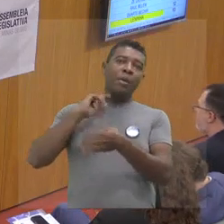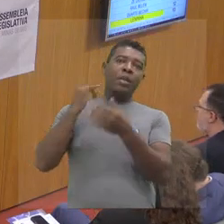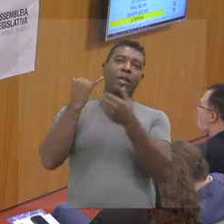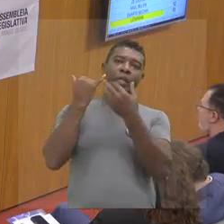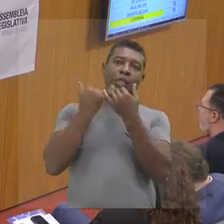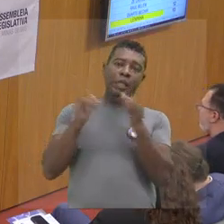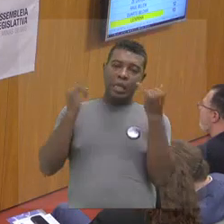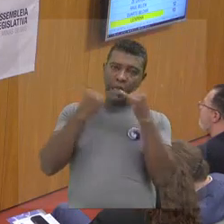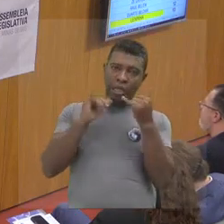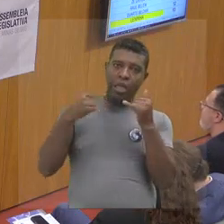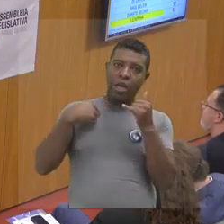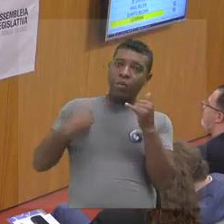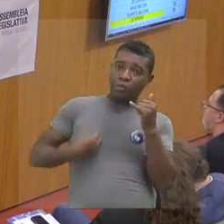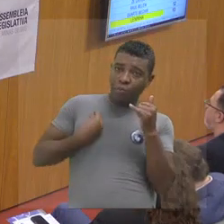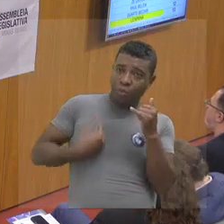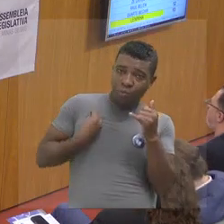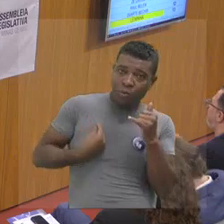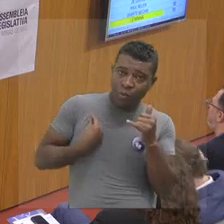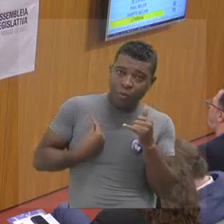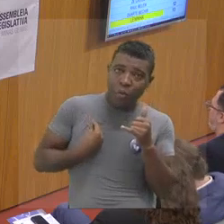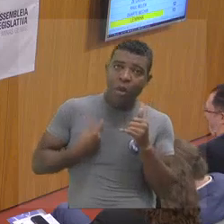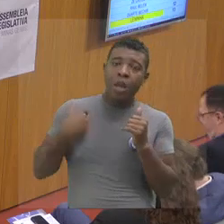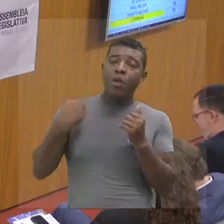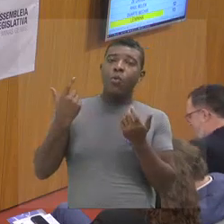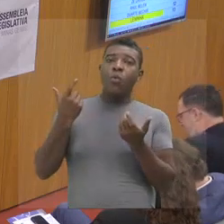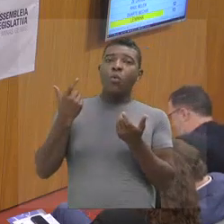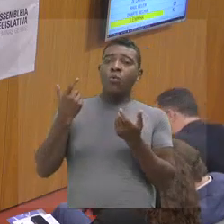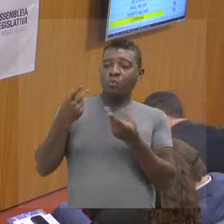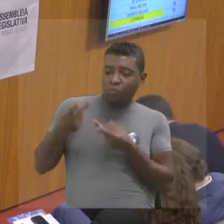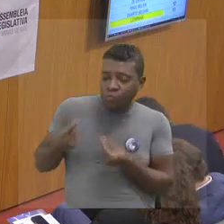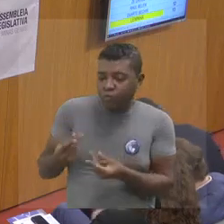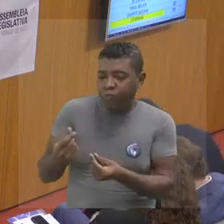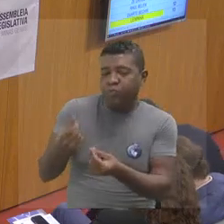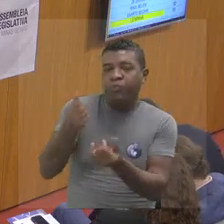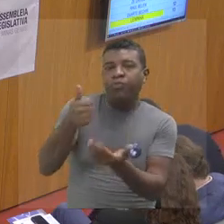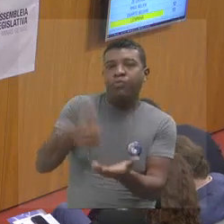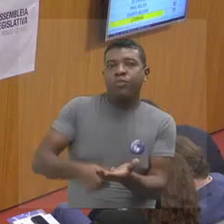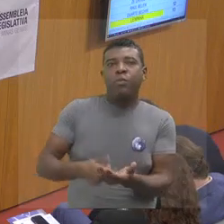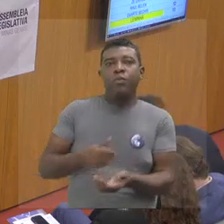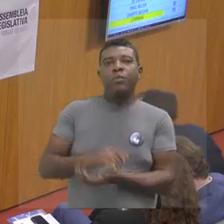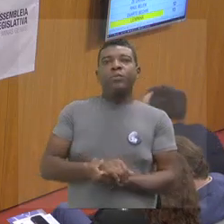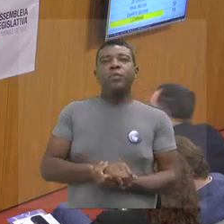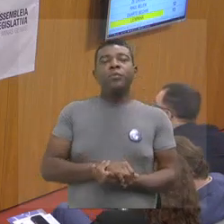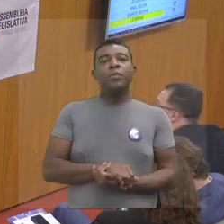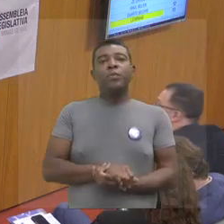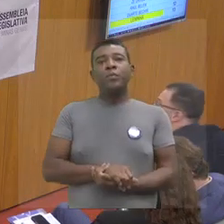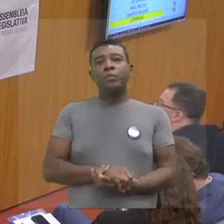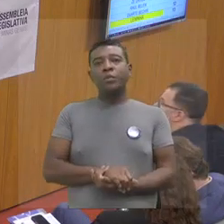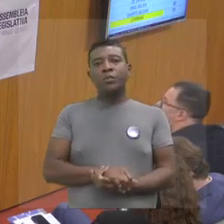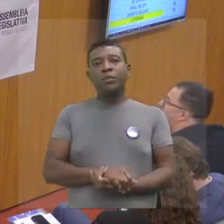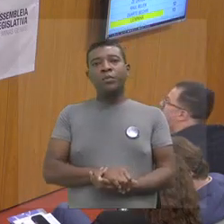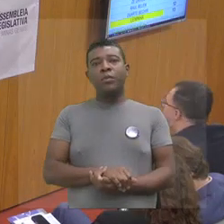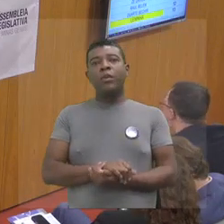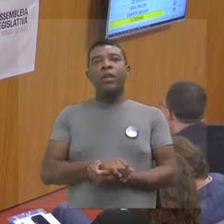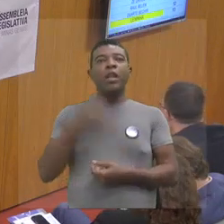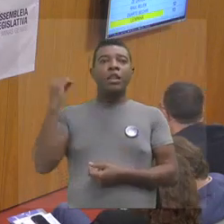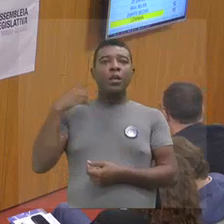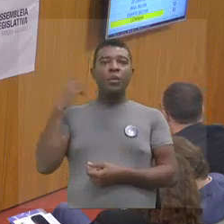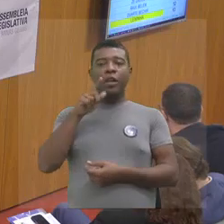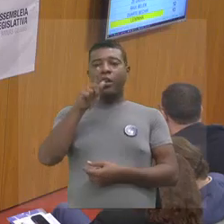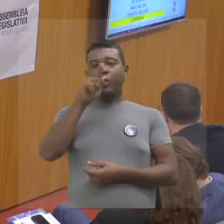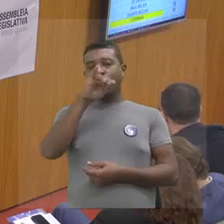parte também com membro efetivo Deputado É Gil Pereira